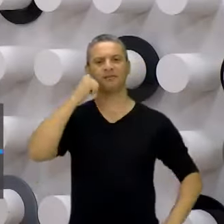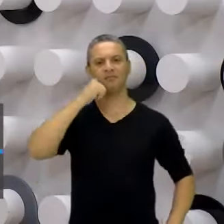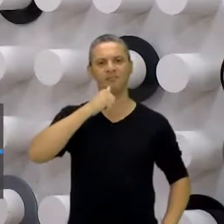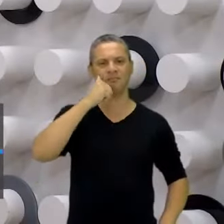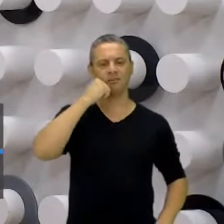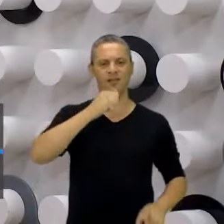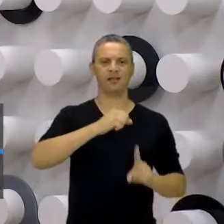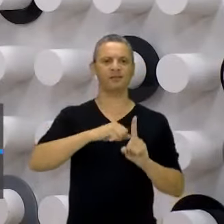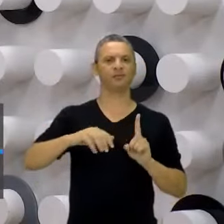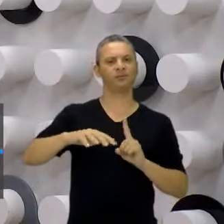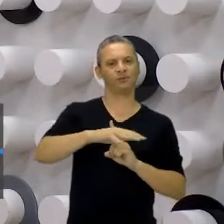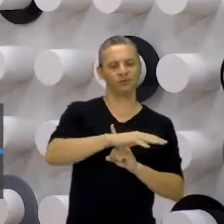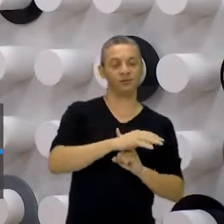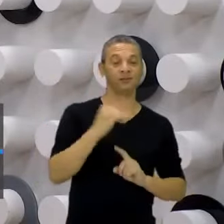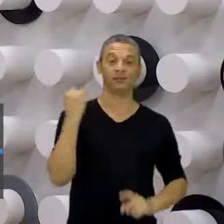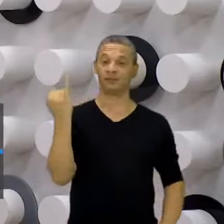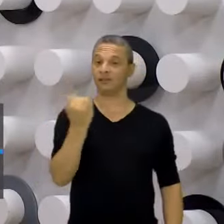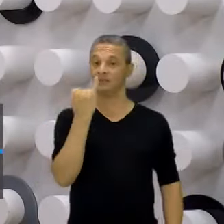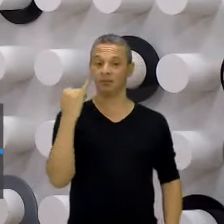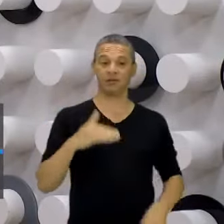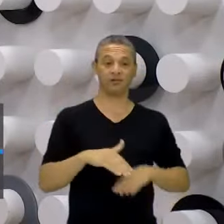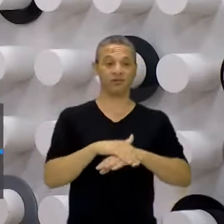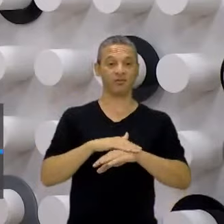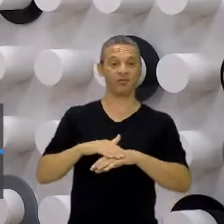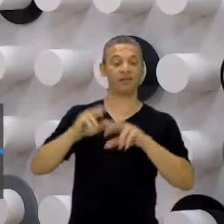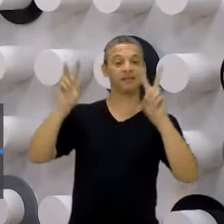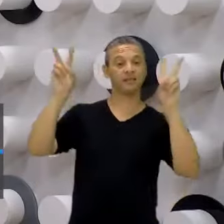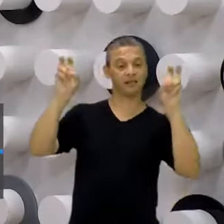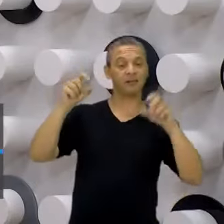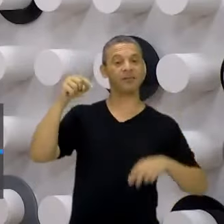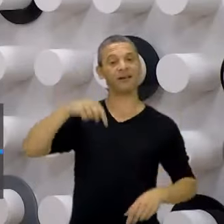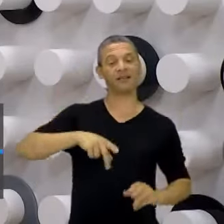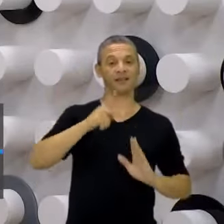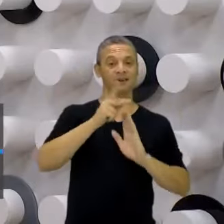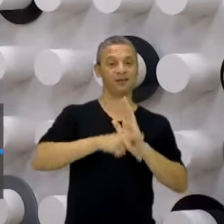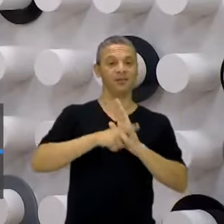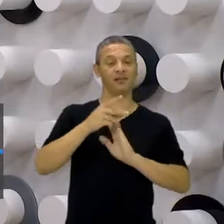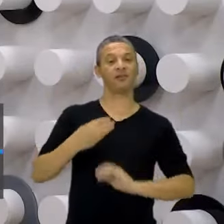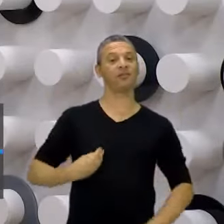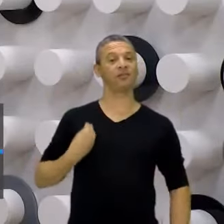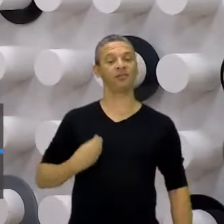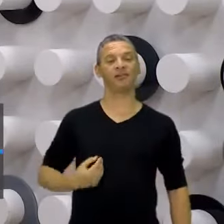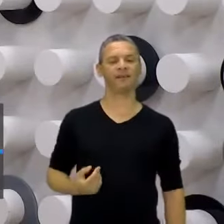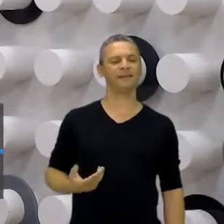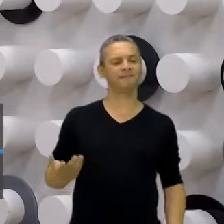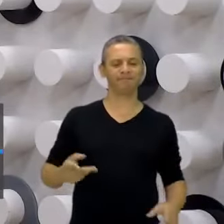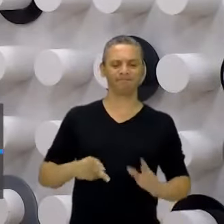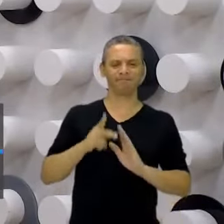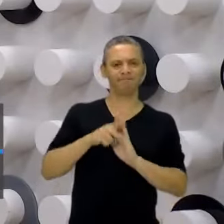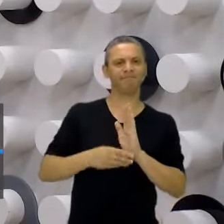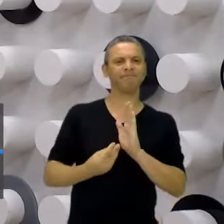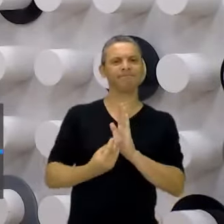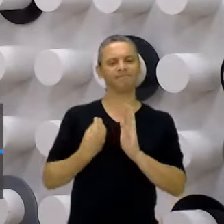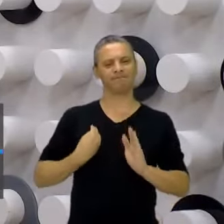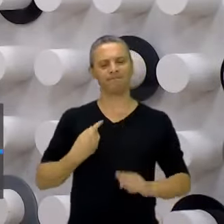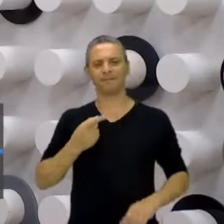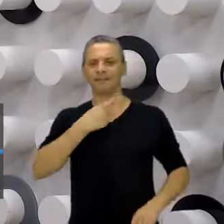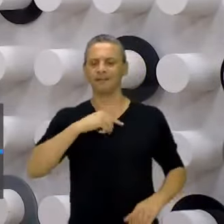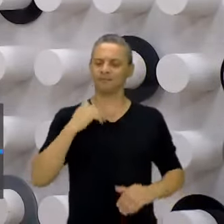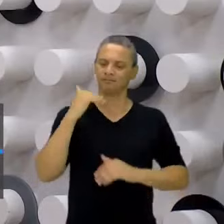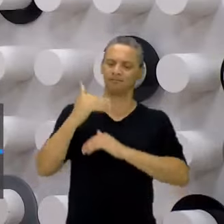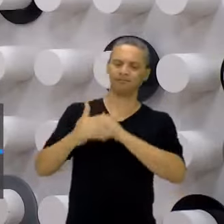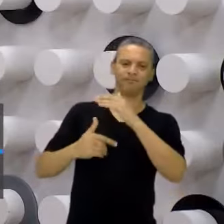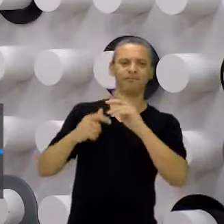nossa sociedade, o quanto é importante a gente conversar sobre esse assunto e trazê-los aqui para o projeto de vida. Porque projeto de vida é isso, né? É a gente desenvolver